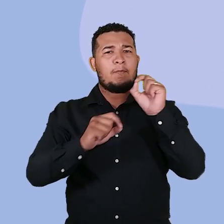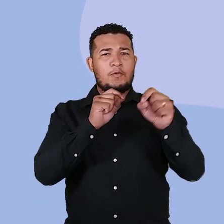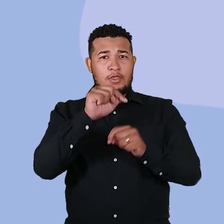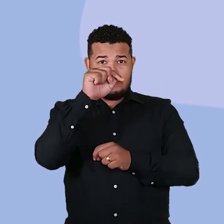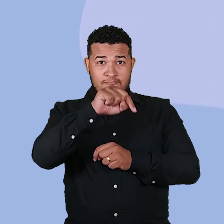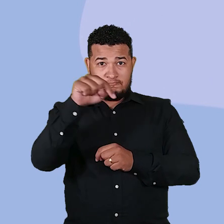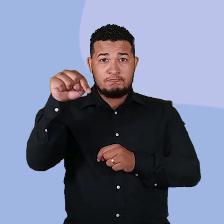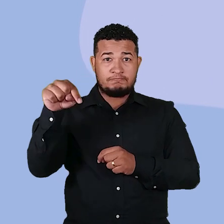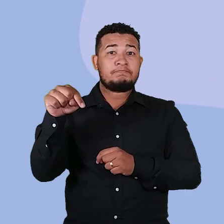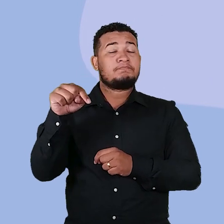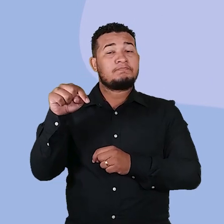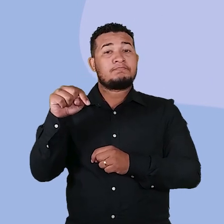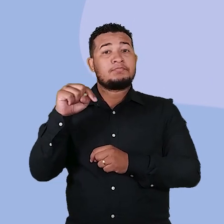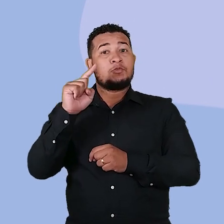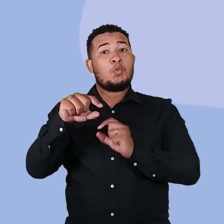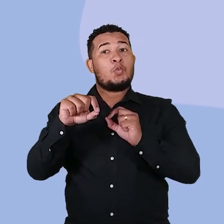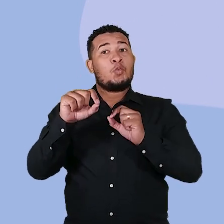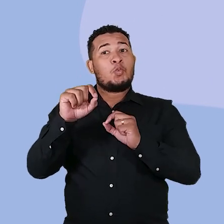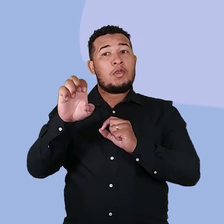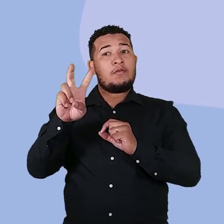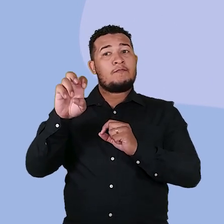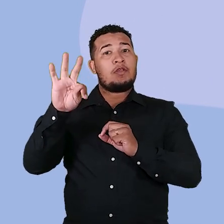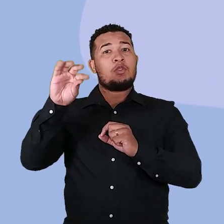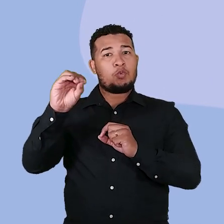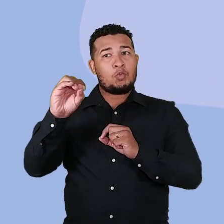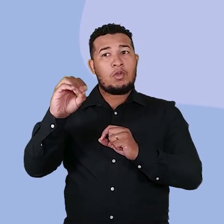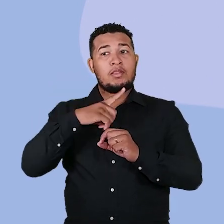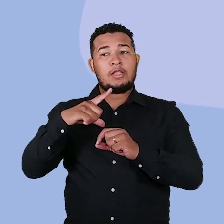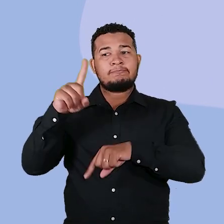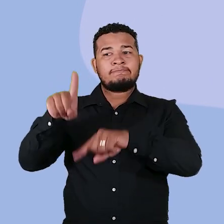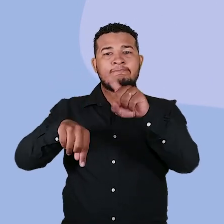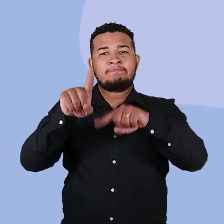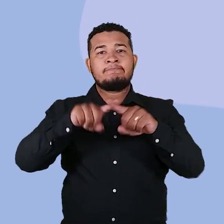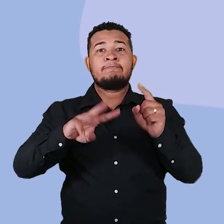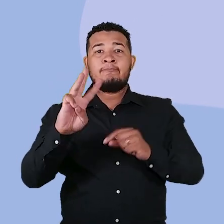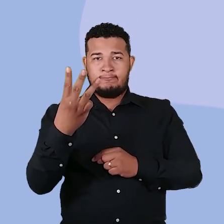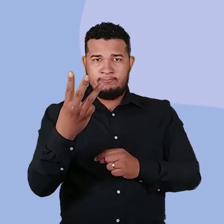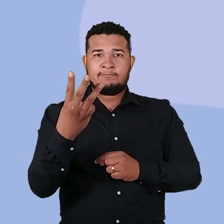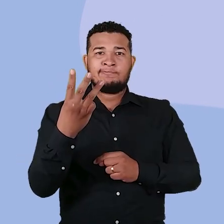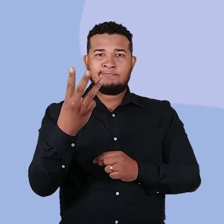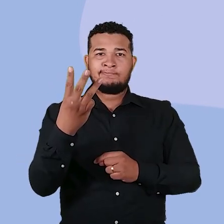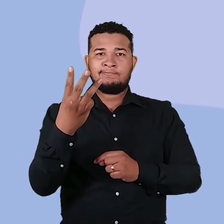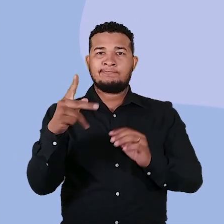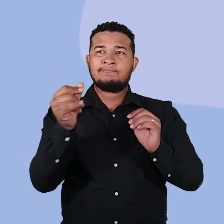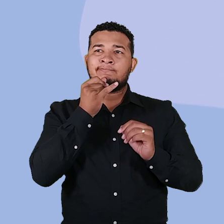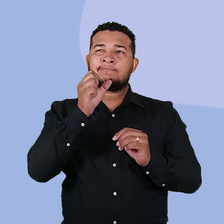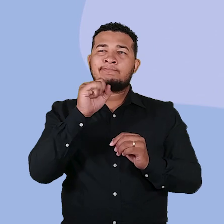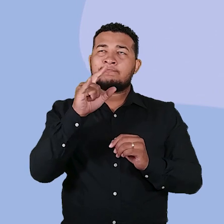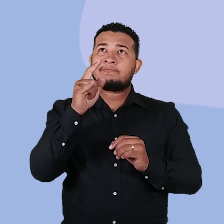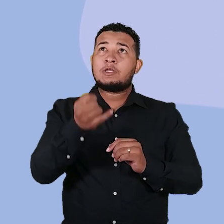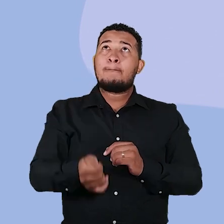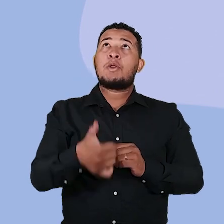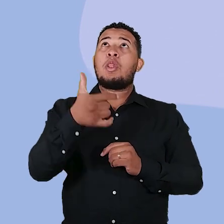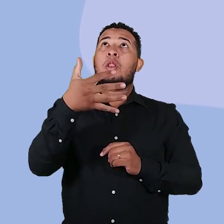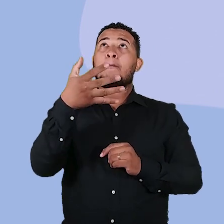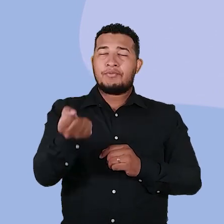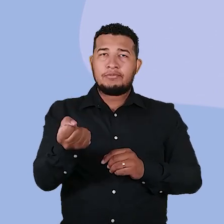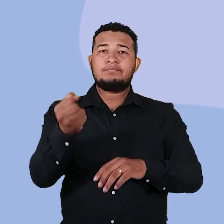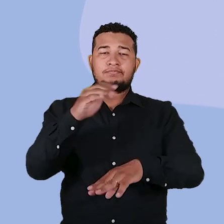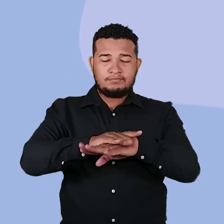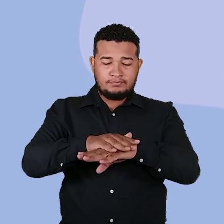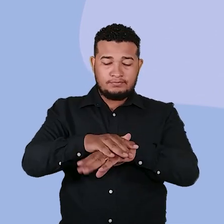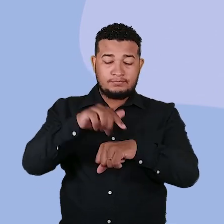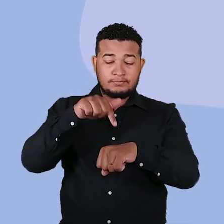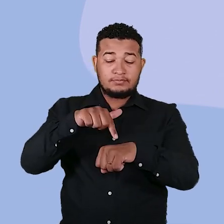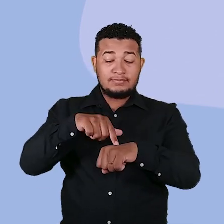observe que nesse caso o evento ele tem três elementos vou almoçar uma